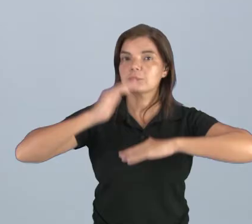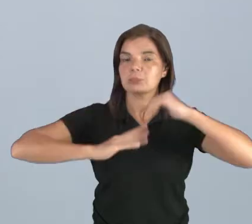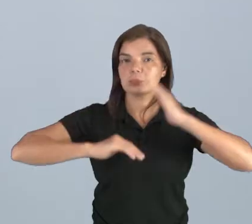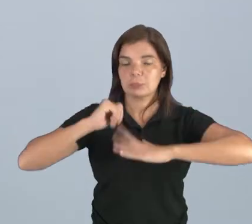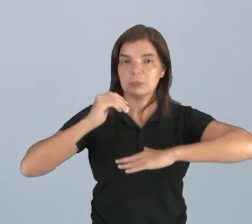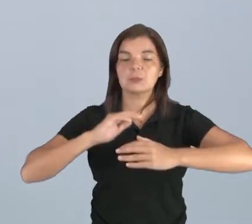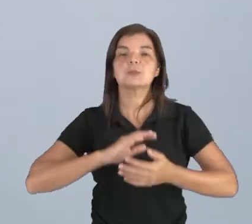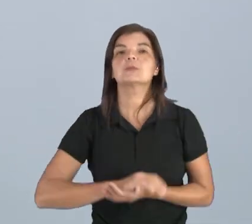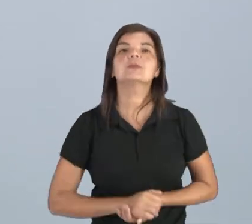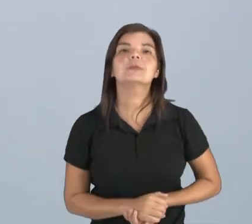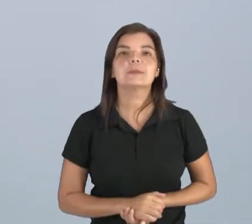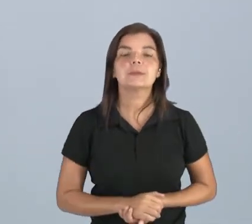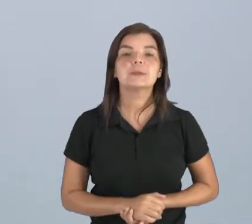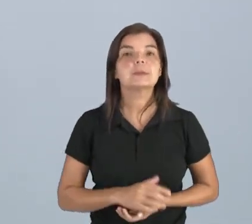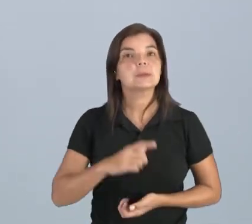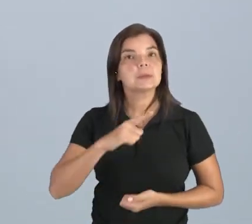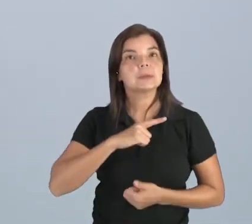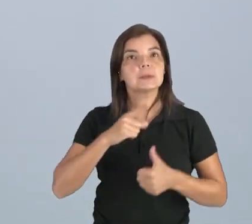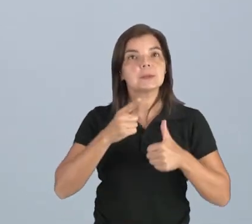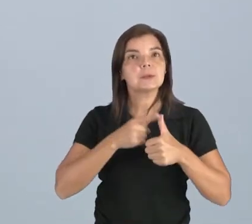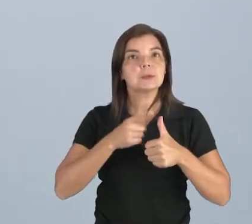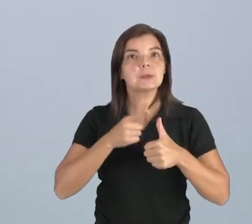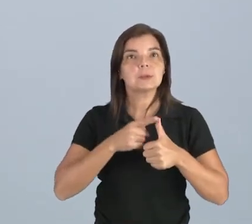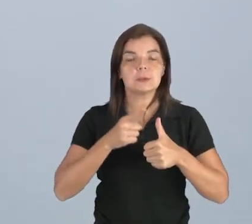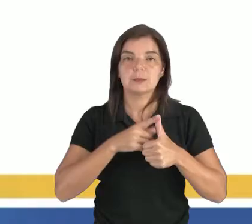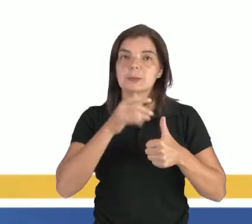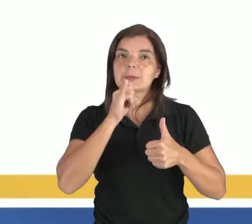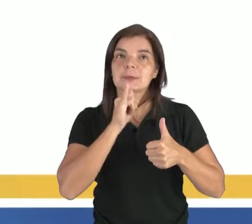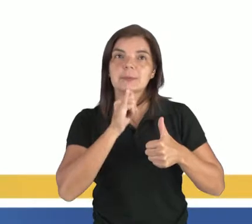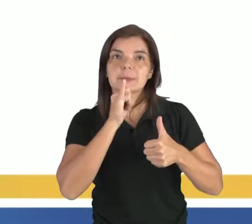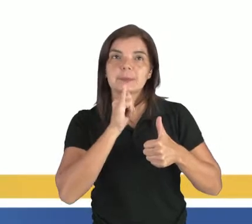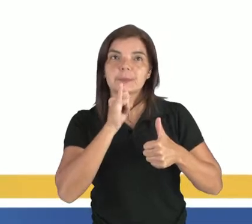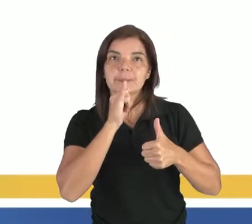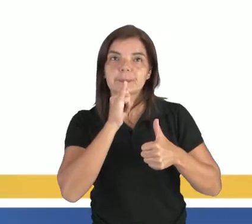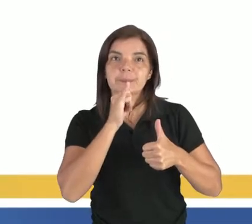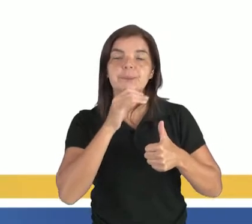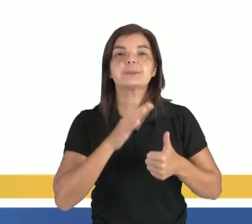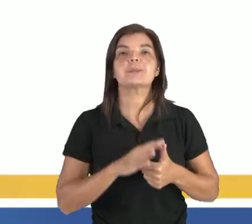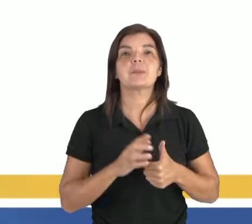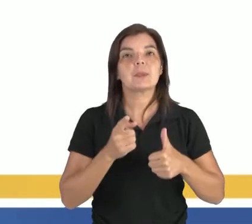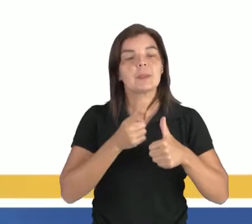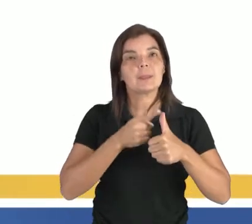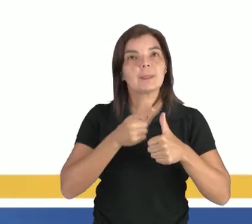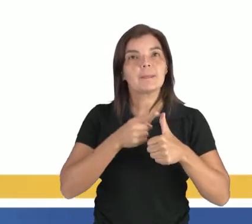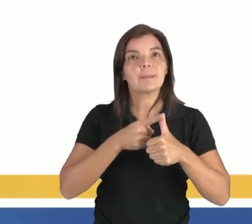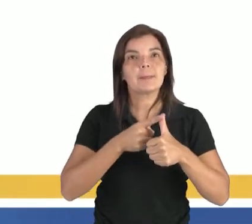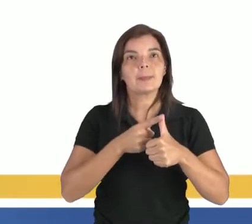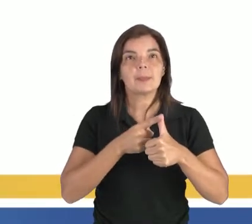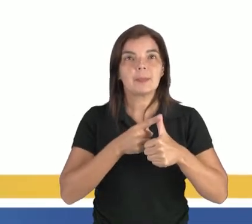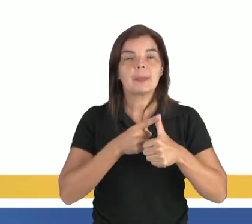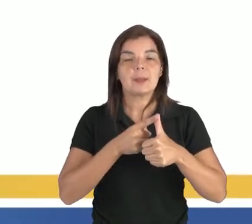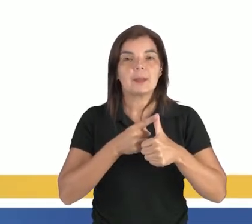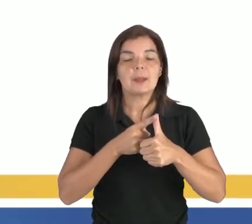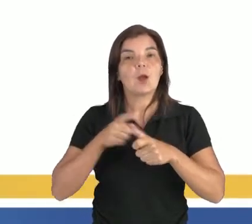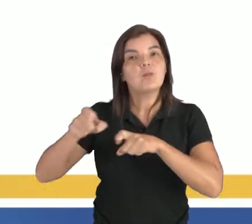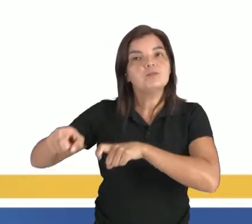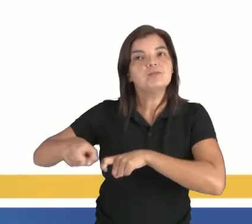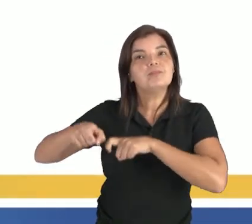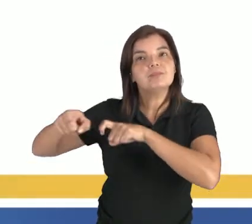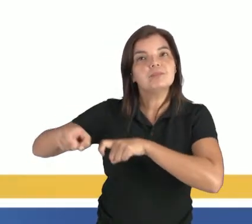umas profissões. Nós temos aqui exemplos como farmer, que é o